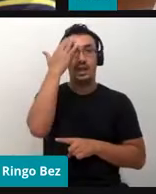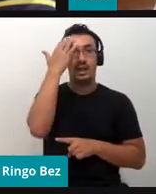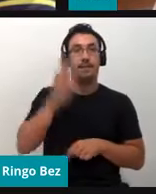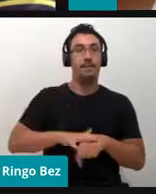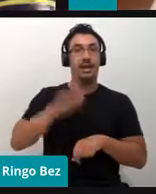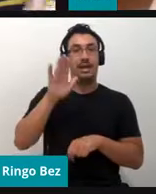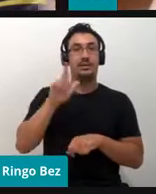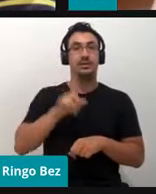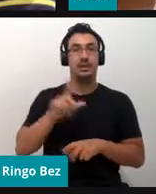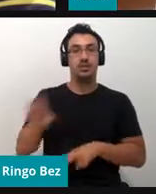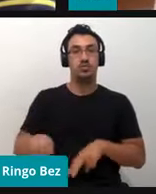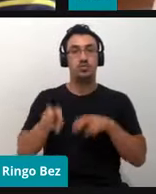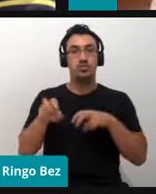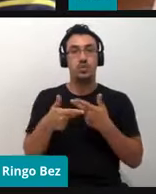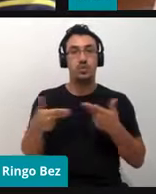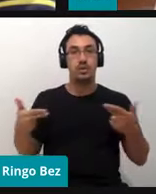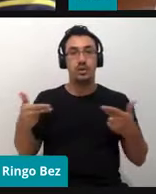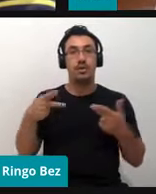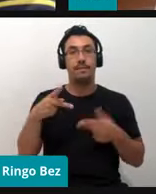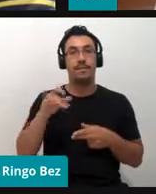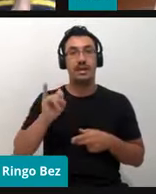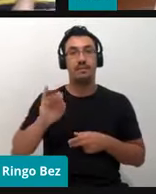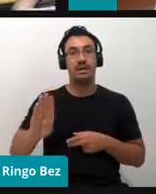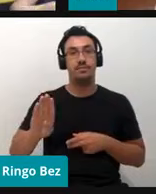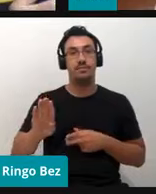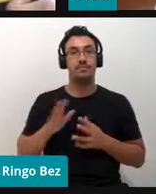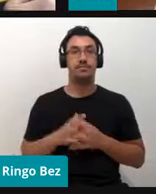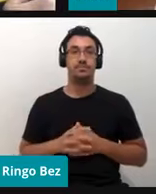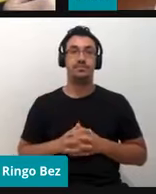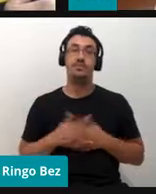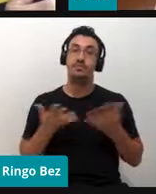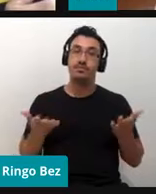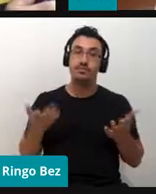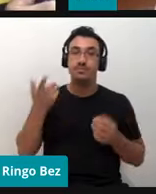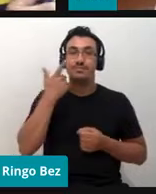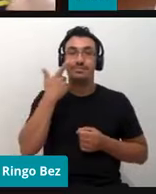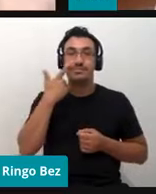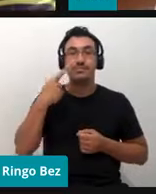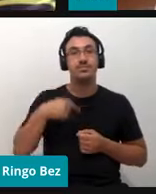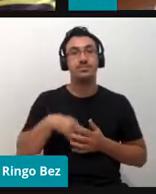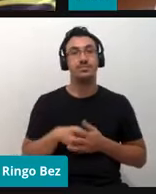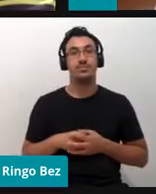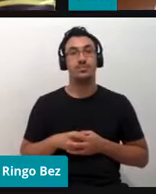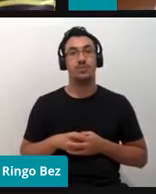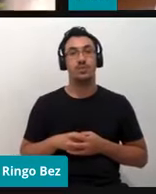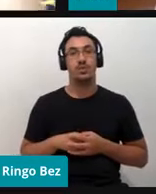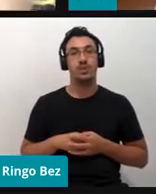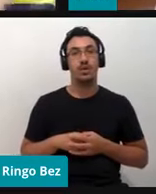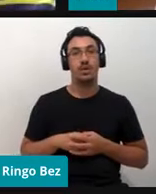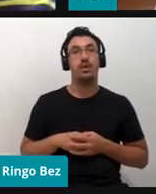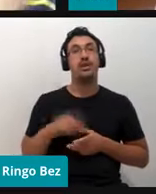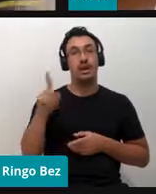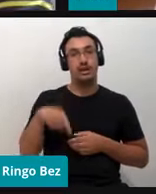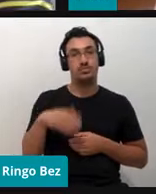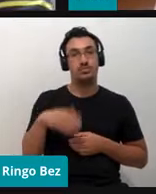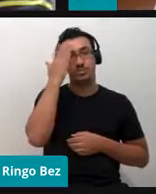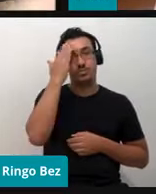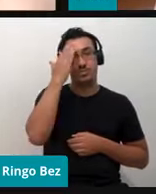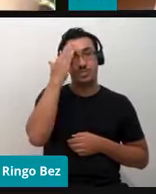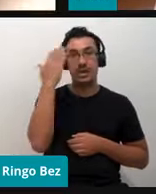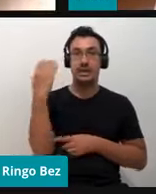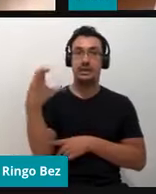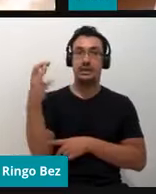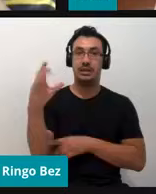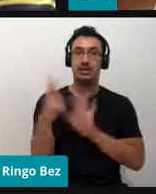produtivas do país em relação a PIB. Não é? Então, é sabido já, a ciência tem dito,